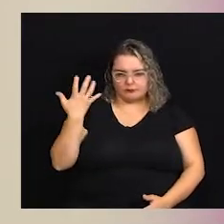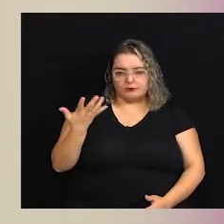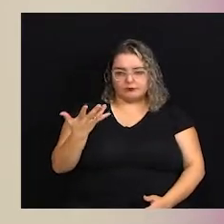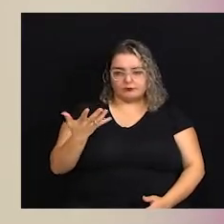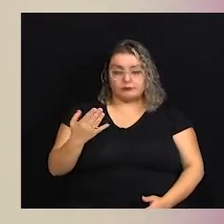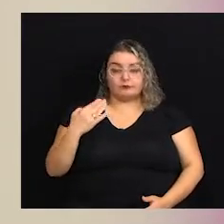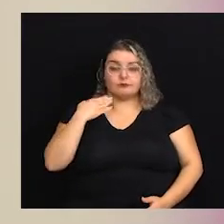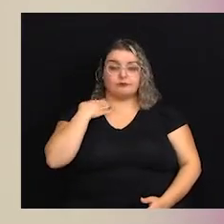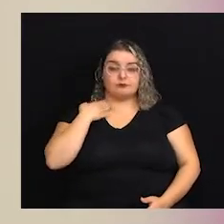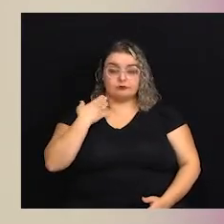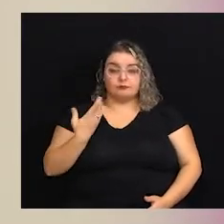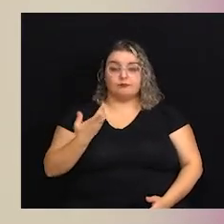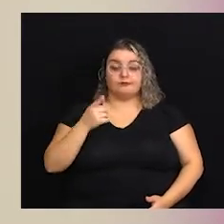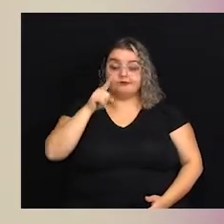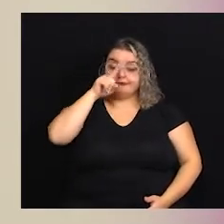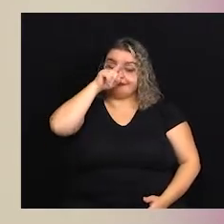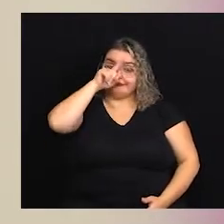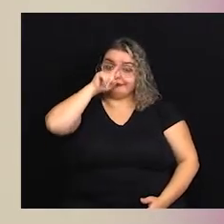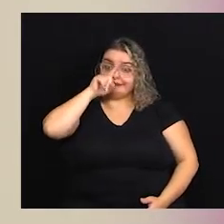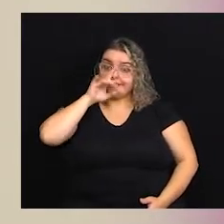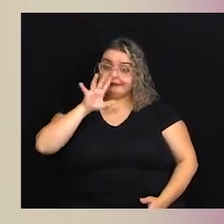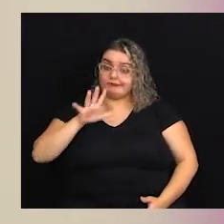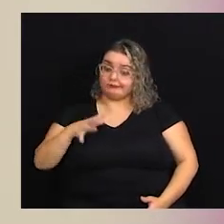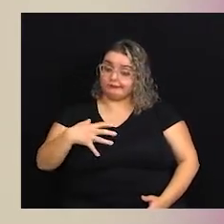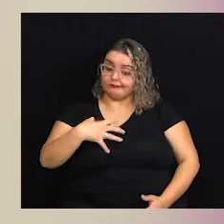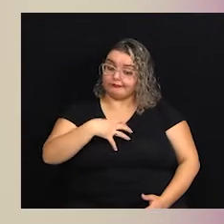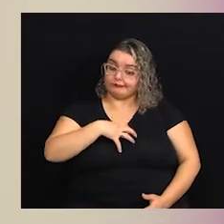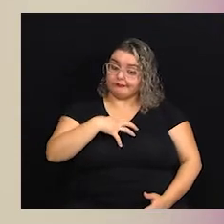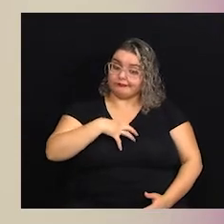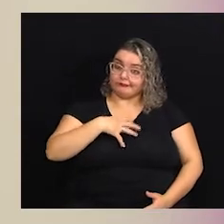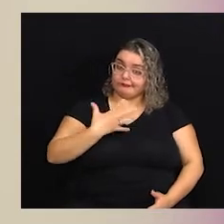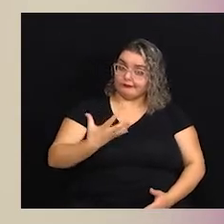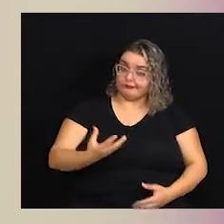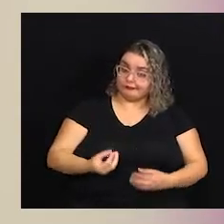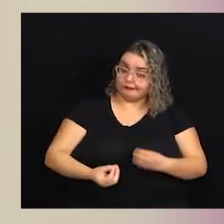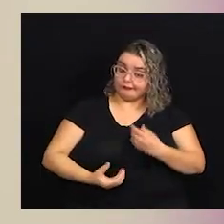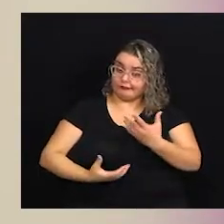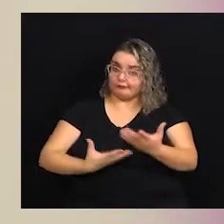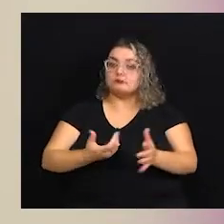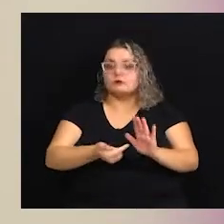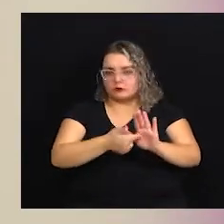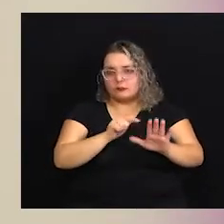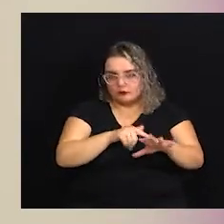conta corrente vai ficando no amarelo, os sintomas começam a se apresentar, é por isso que